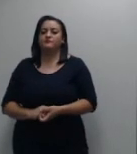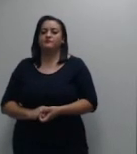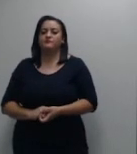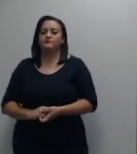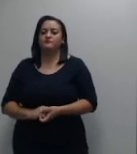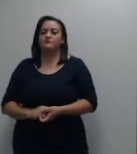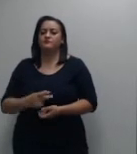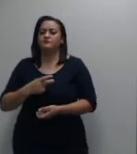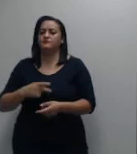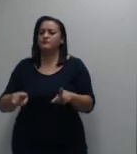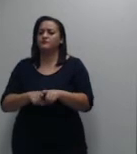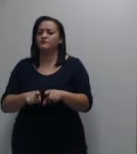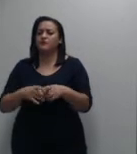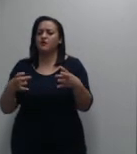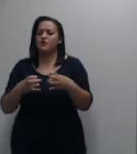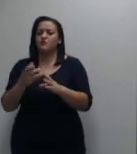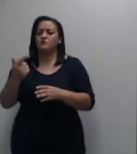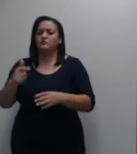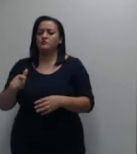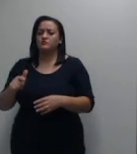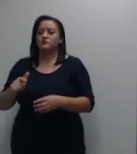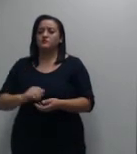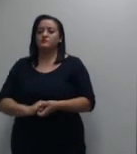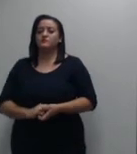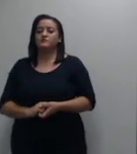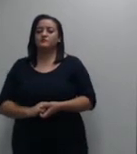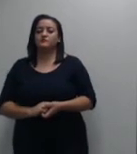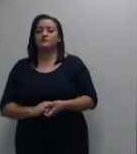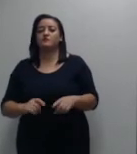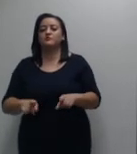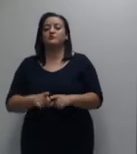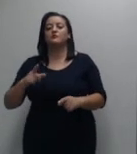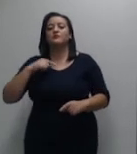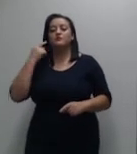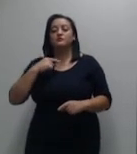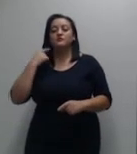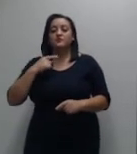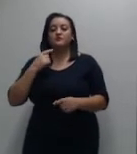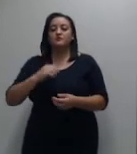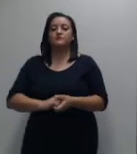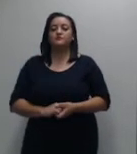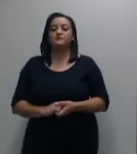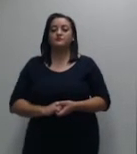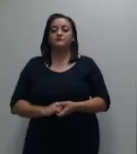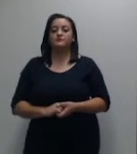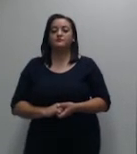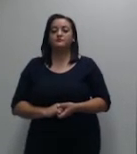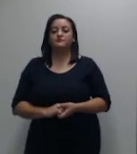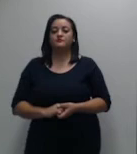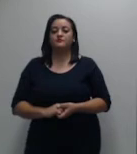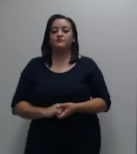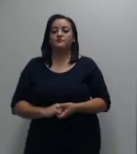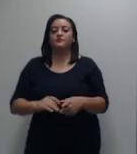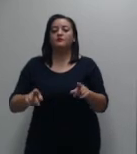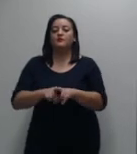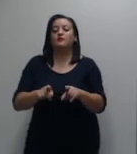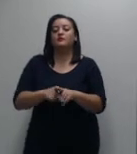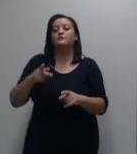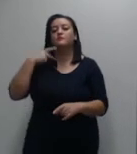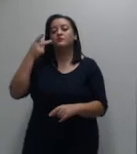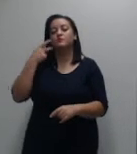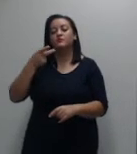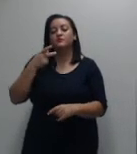excelência' posto novamente os eminentes advogados e as minhas procurador-geral da